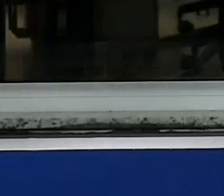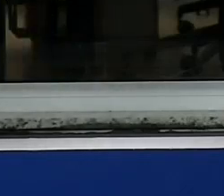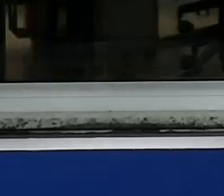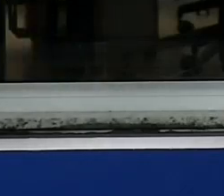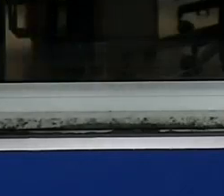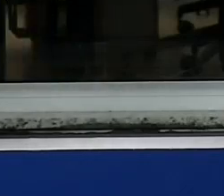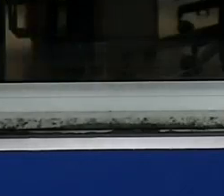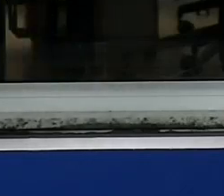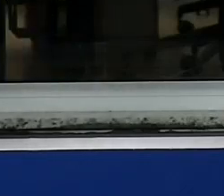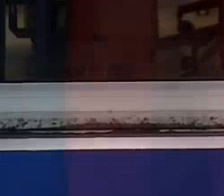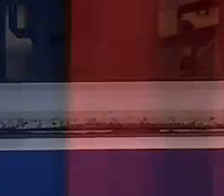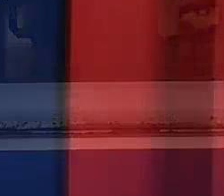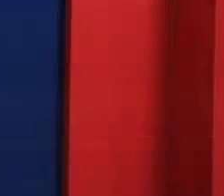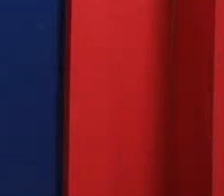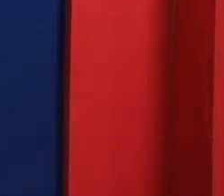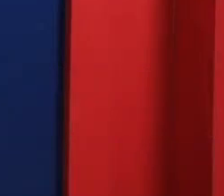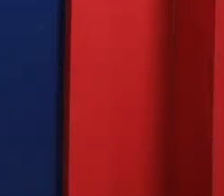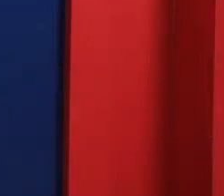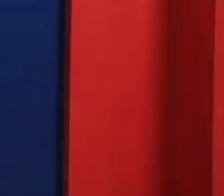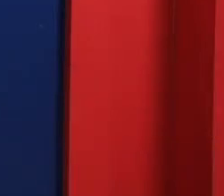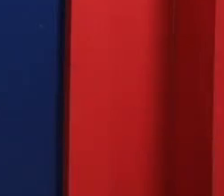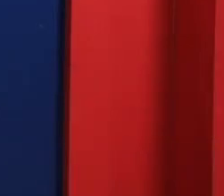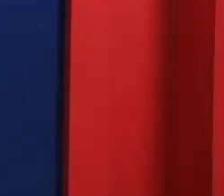o nosso próximo encontro.